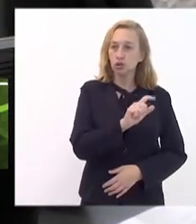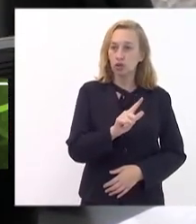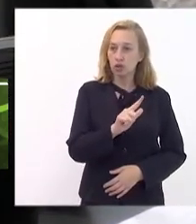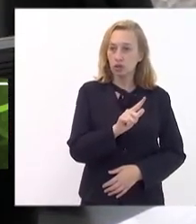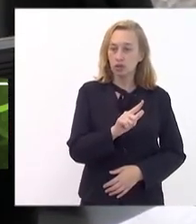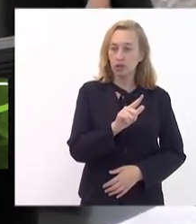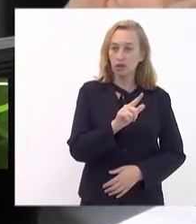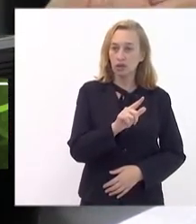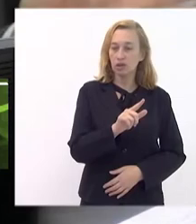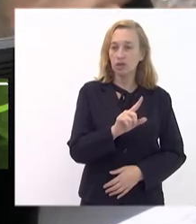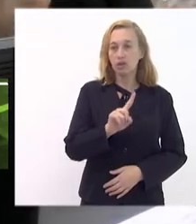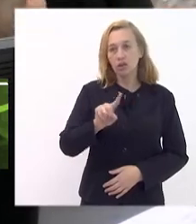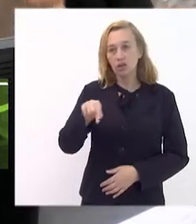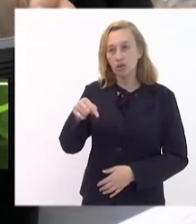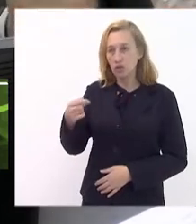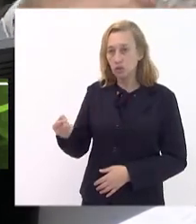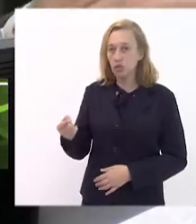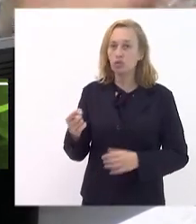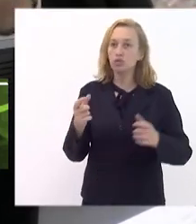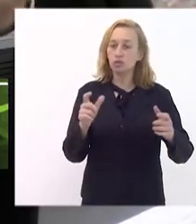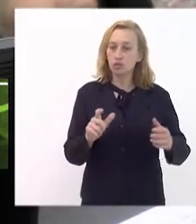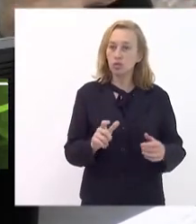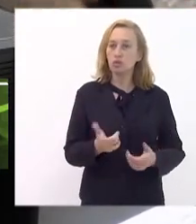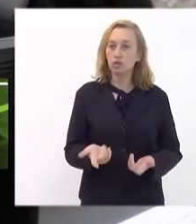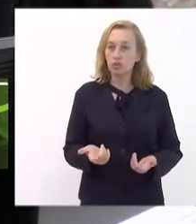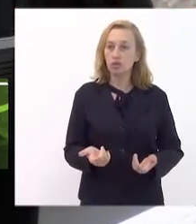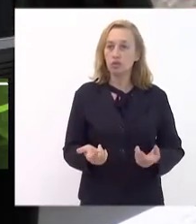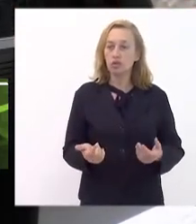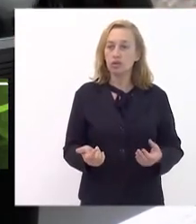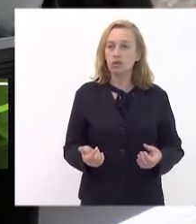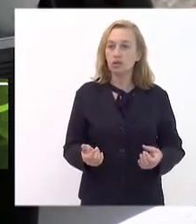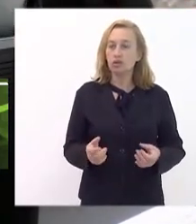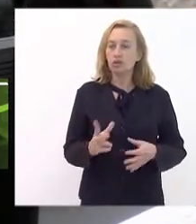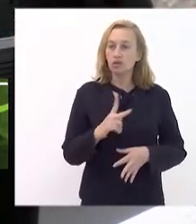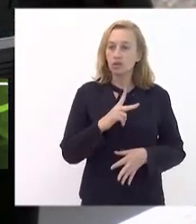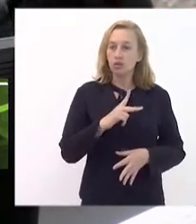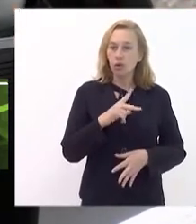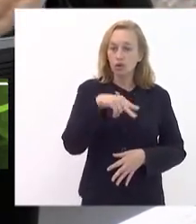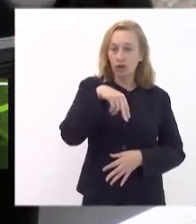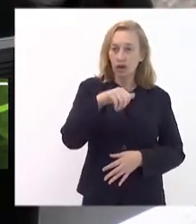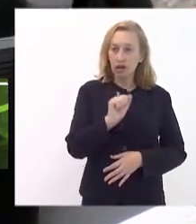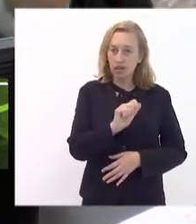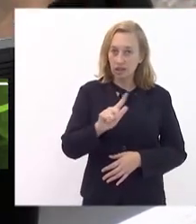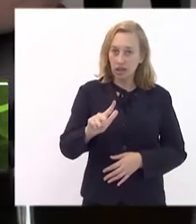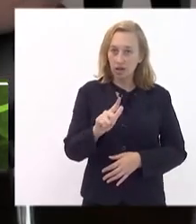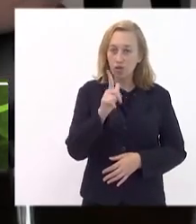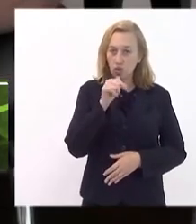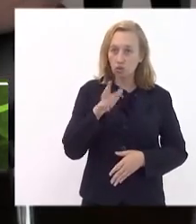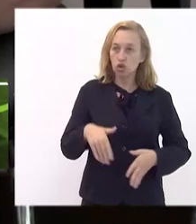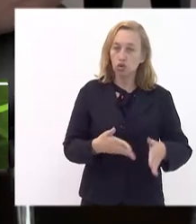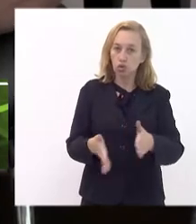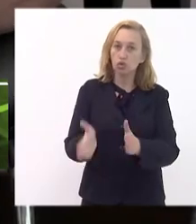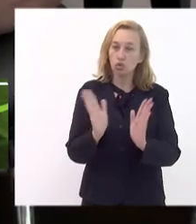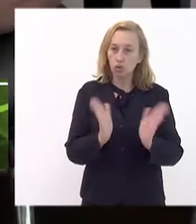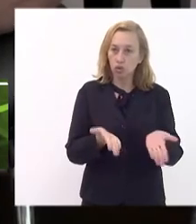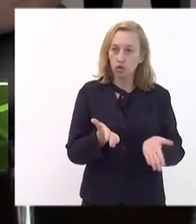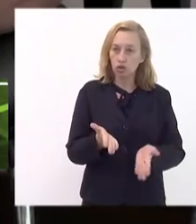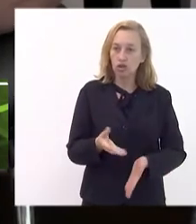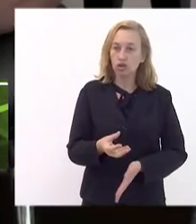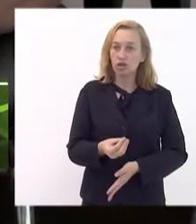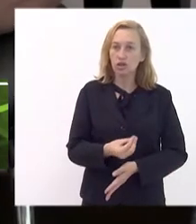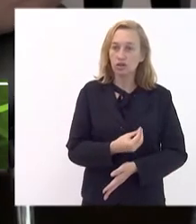eventualmente, algumas retenções que possam estar havendo no próprio canal dos rios hoje existentes.